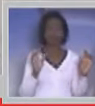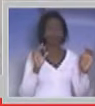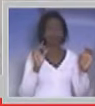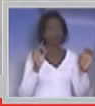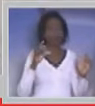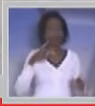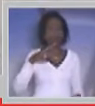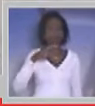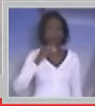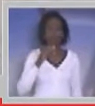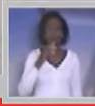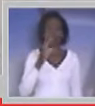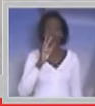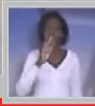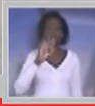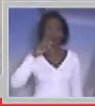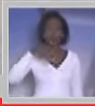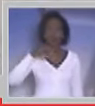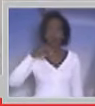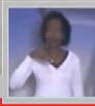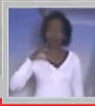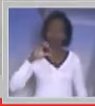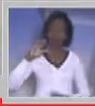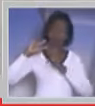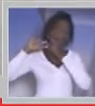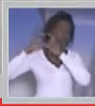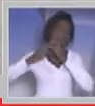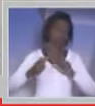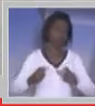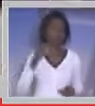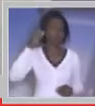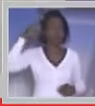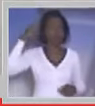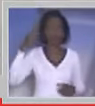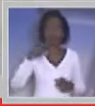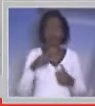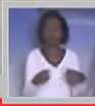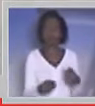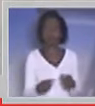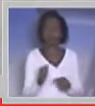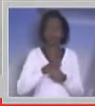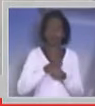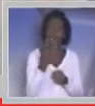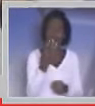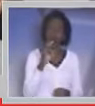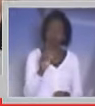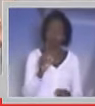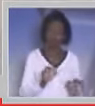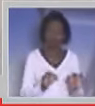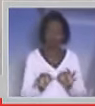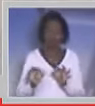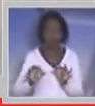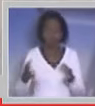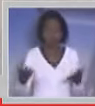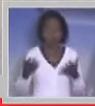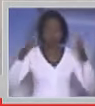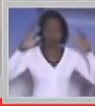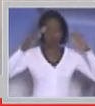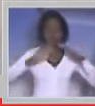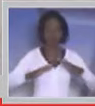cultural musical Educacional que foi construído há mais de 40 anos está sendo agora